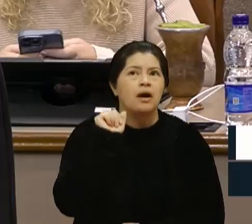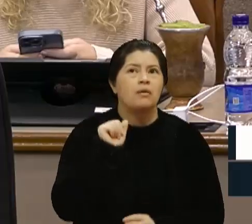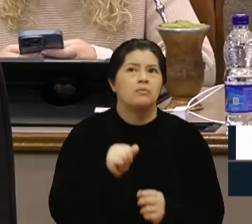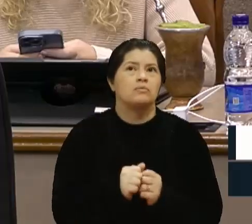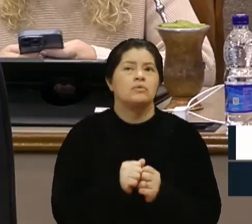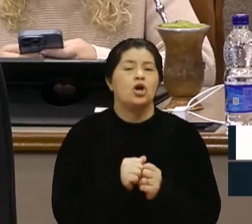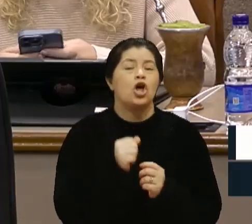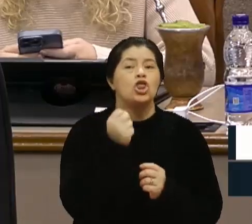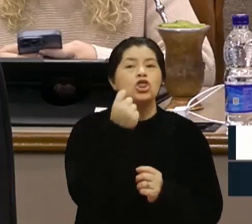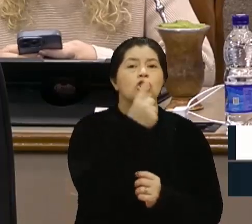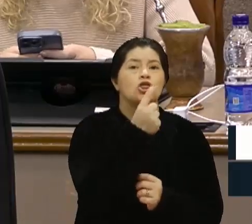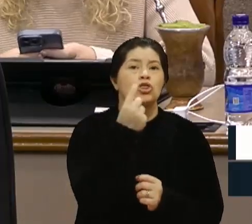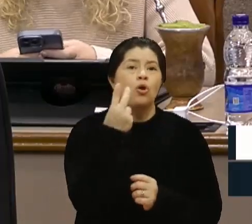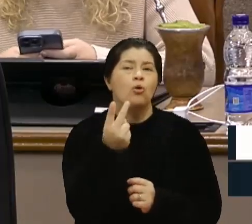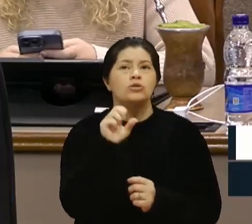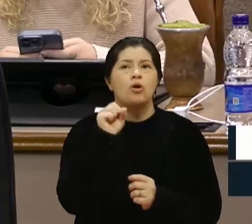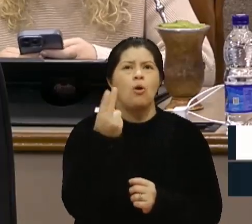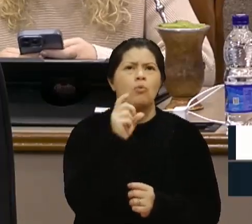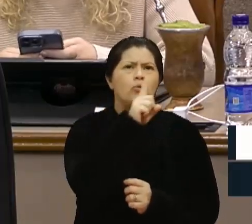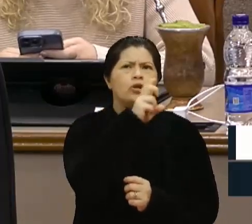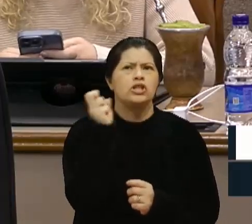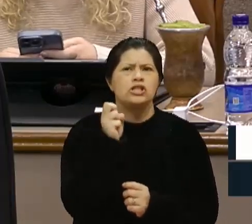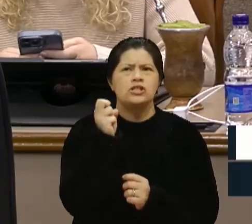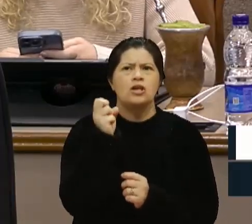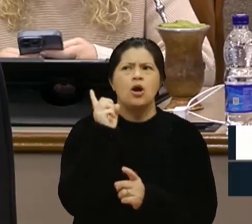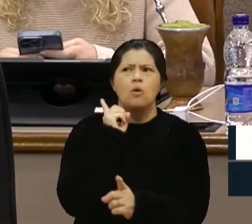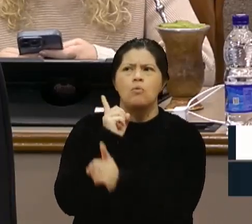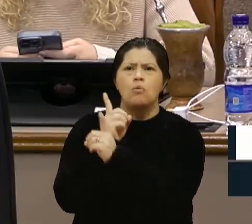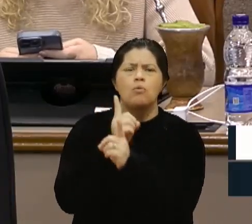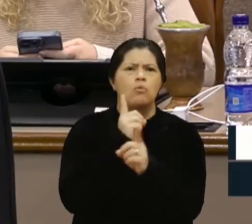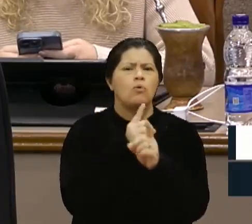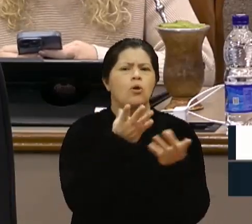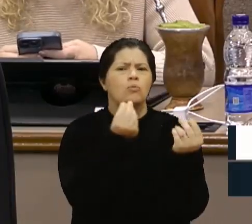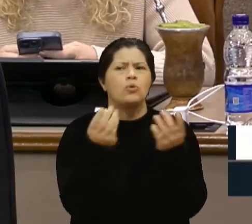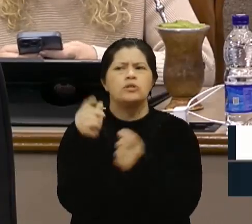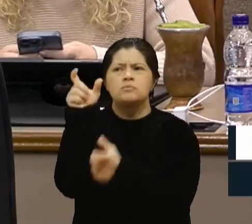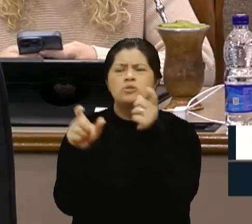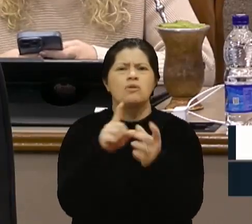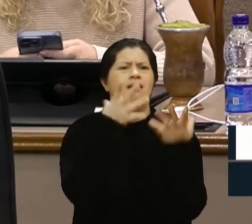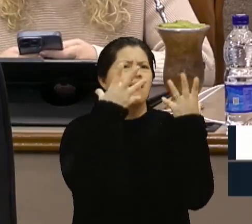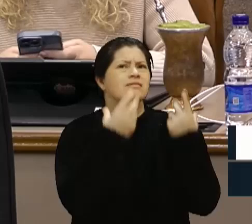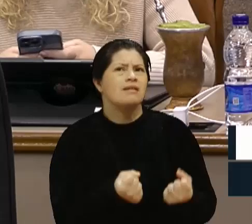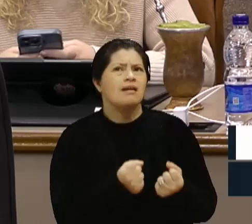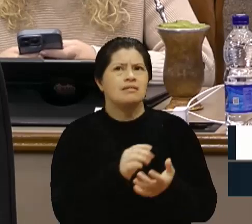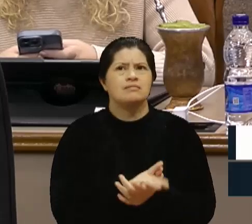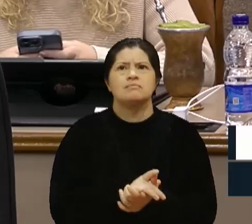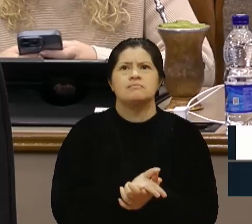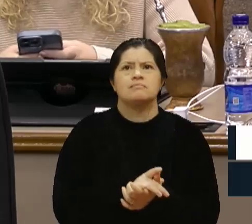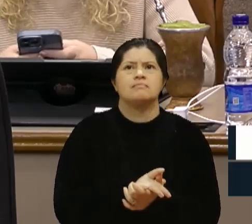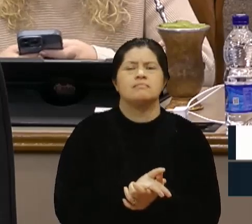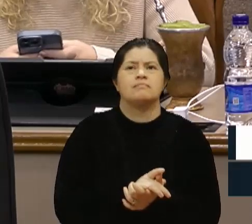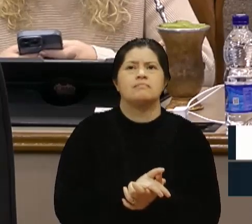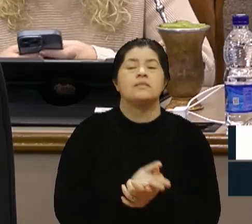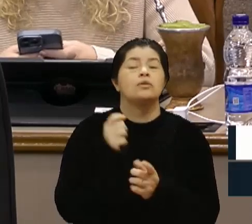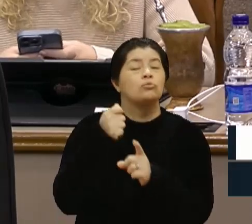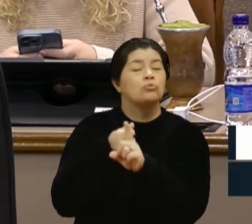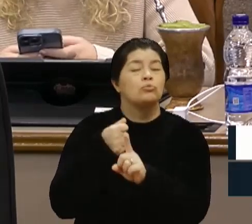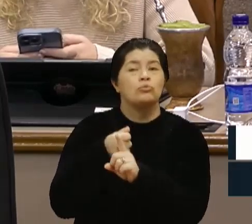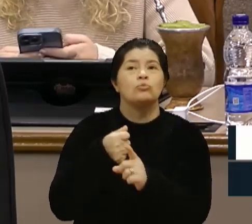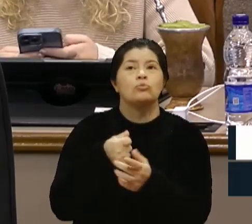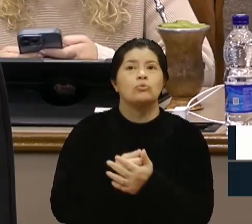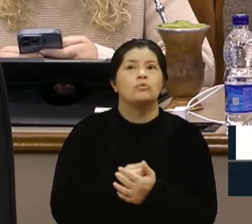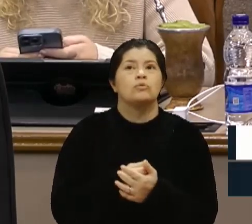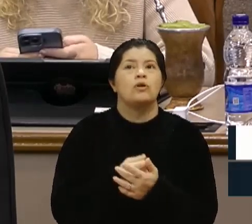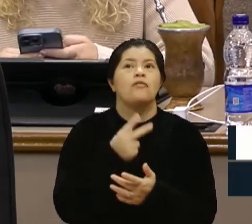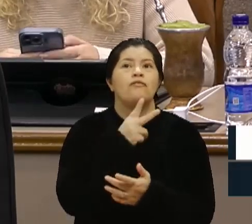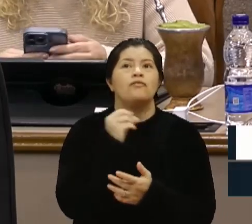15 abordagens por dia, como o senhor trouxe, e muitos não aceitarem acolhimento. né? A minha pergunta vai ser sobre o